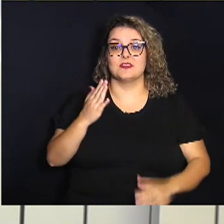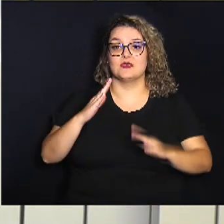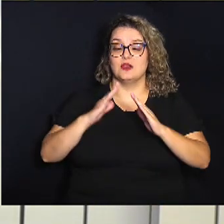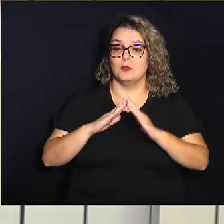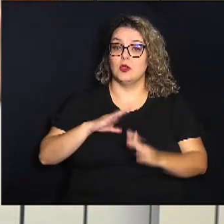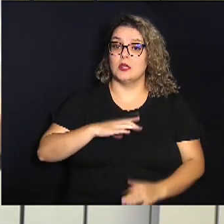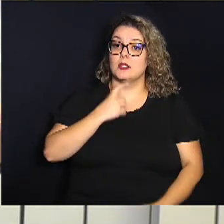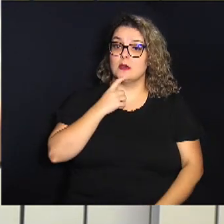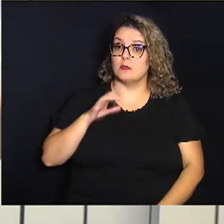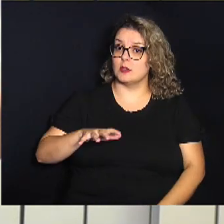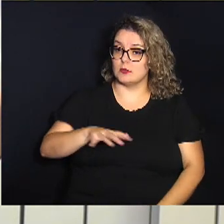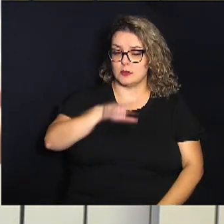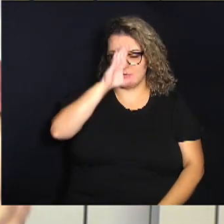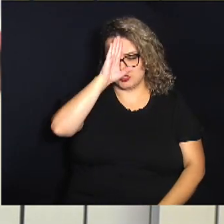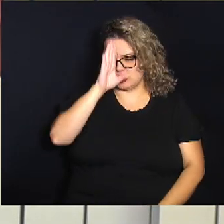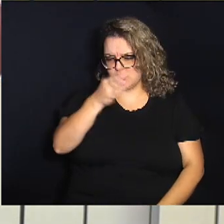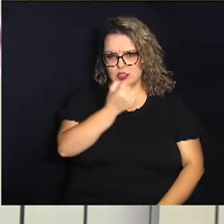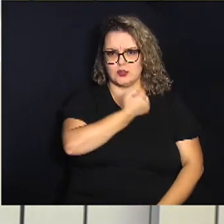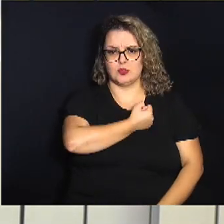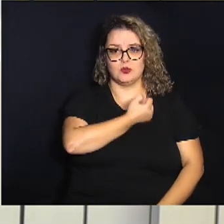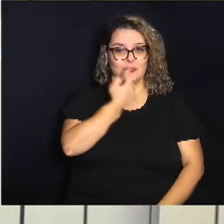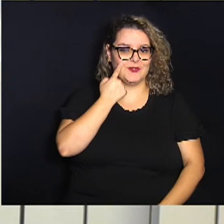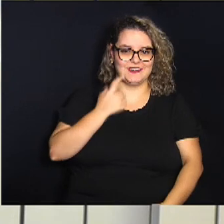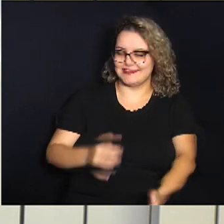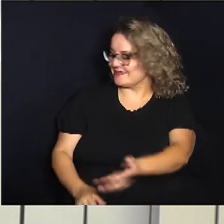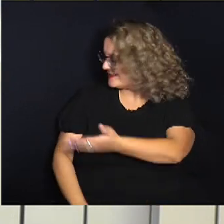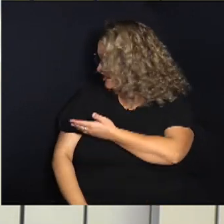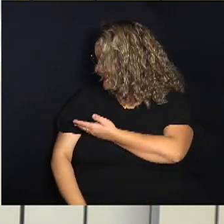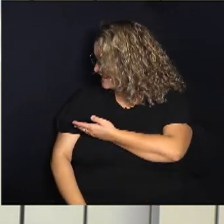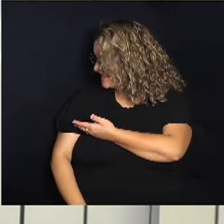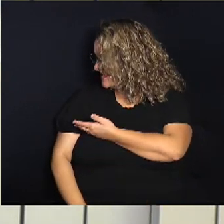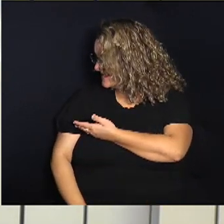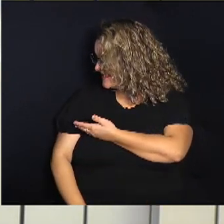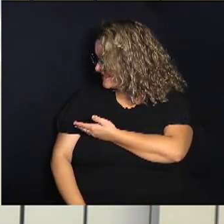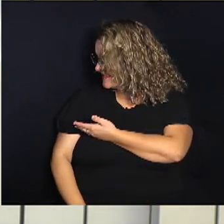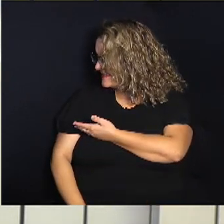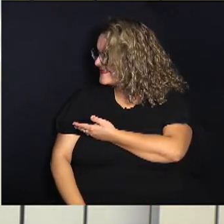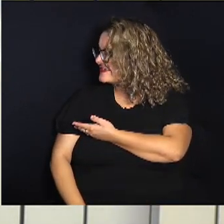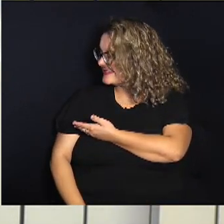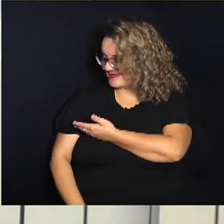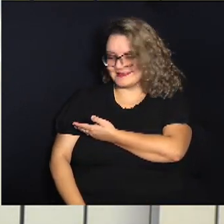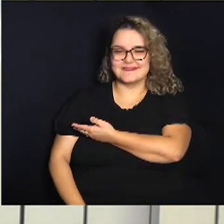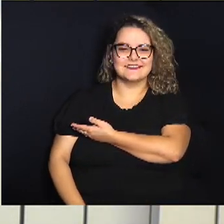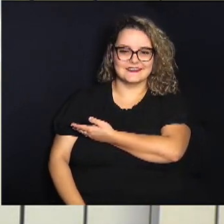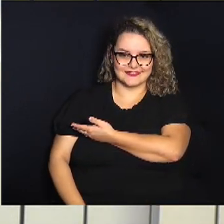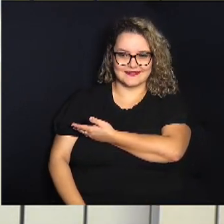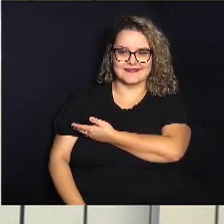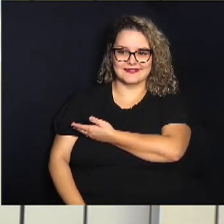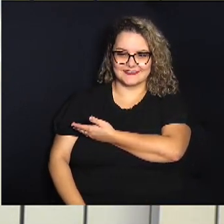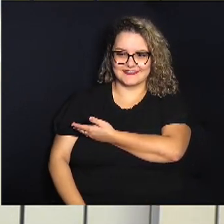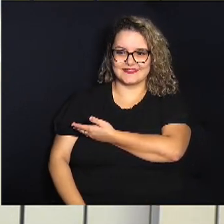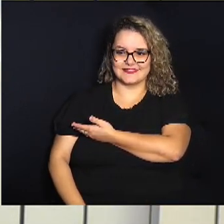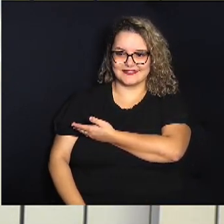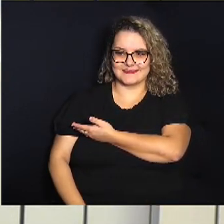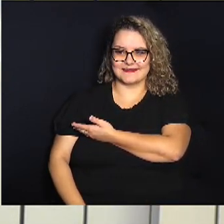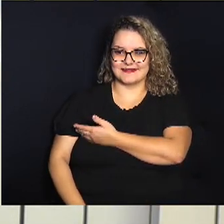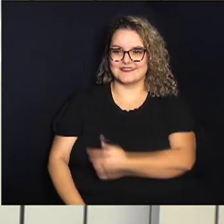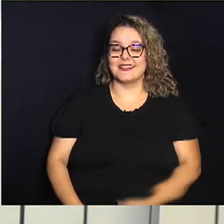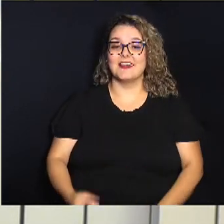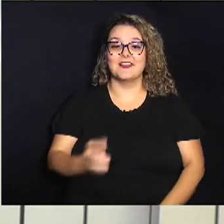DDD, para você que é de Campinas e região, pode ir direto no número que já aparece aqui embaixo da sua tela, é o